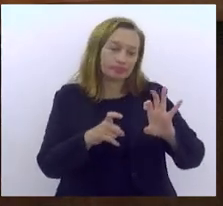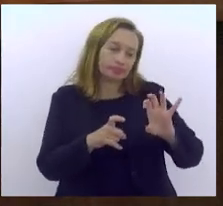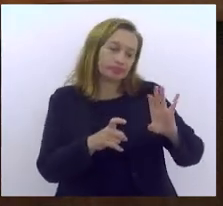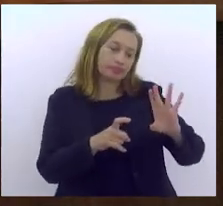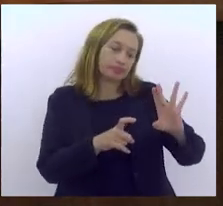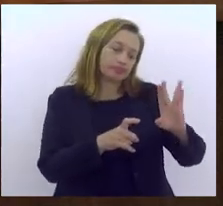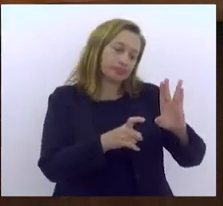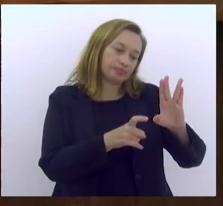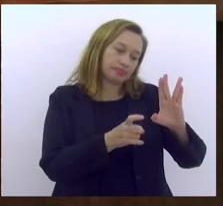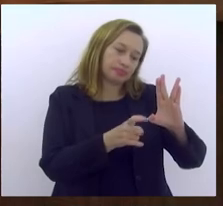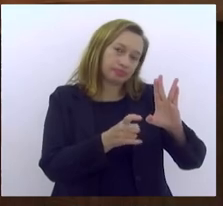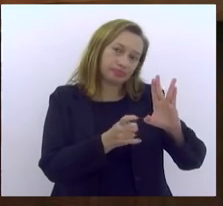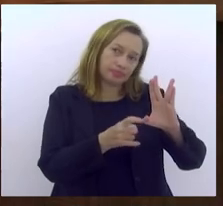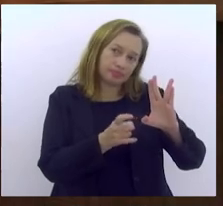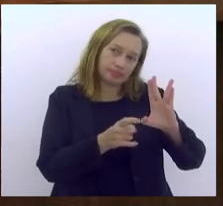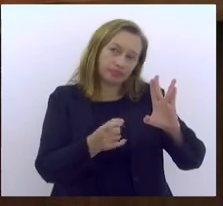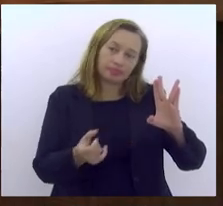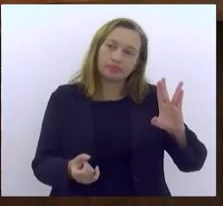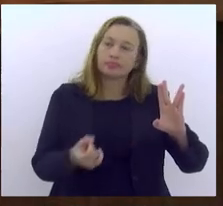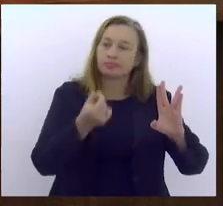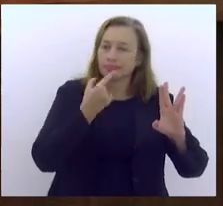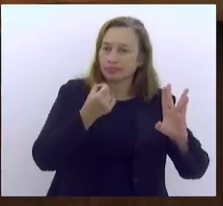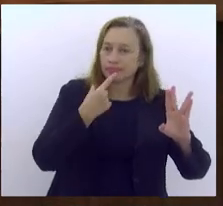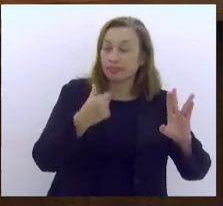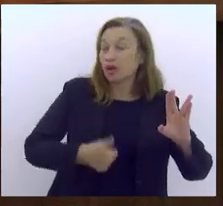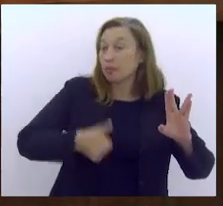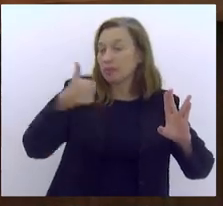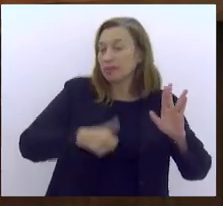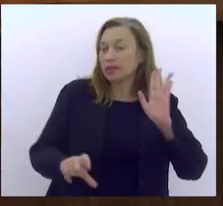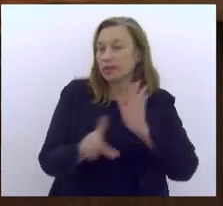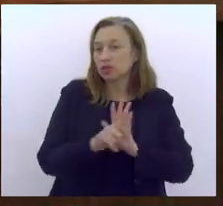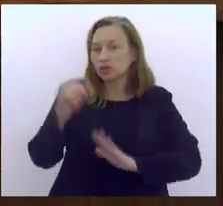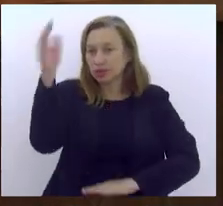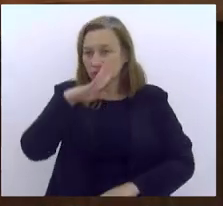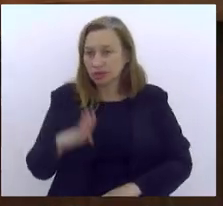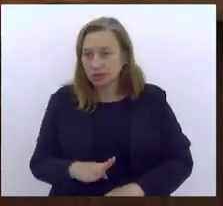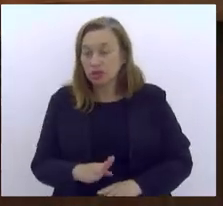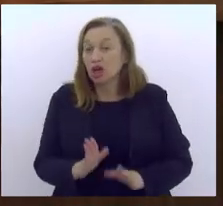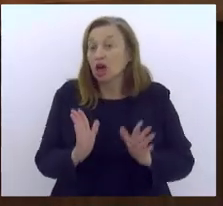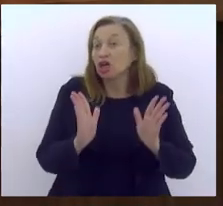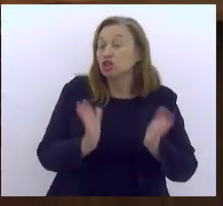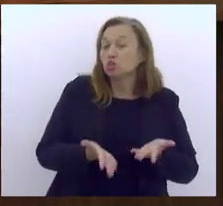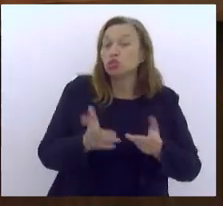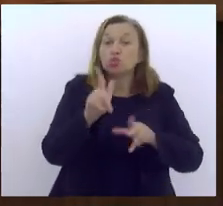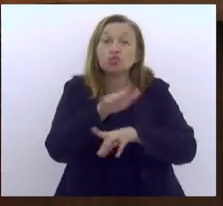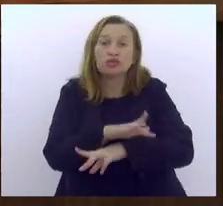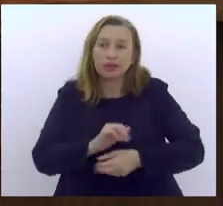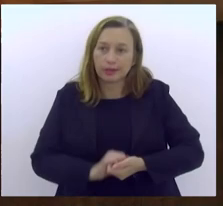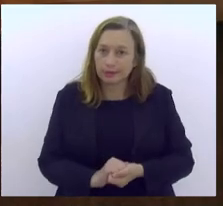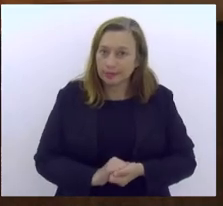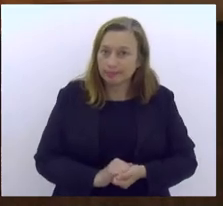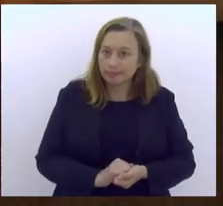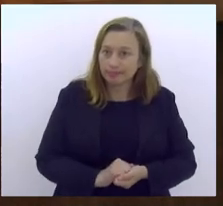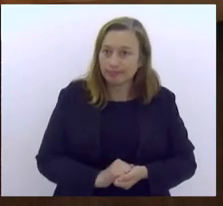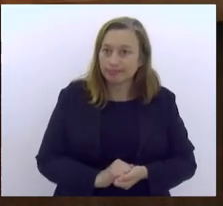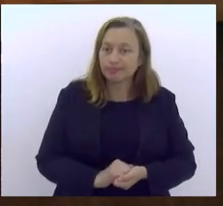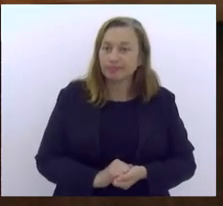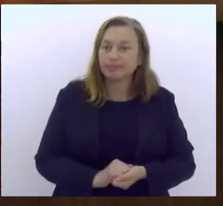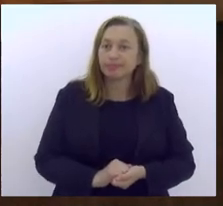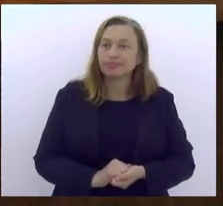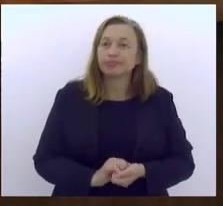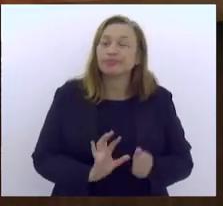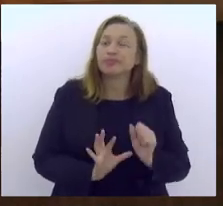da pesquisa, etc. Foi a primeira lei do Brasil. A de hoje é diferente. A de hoje